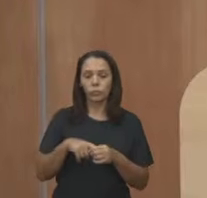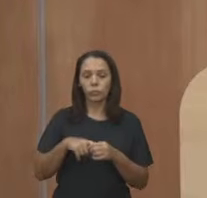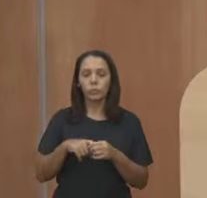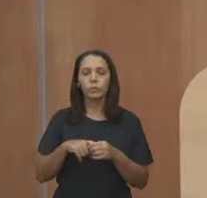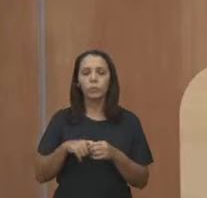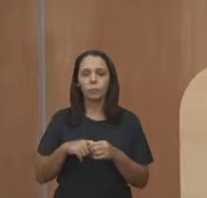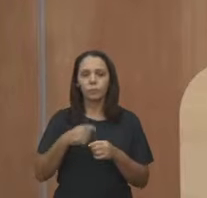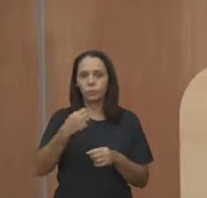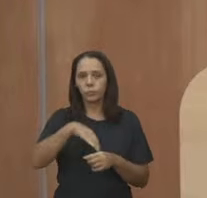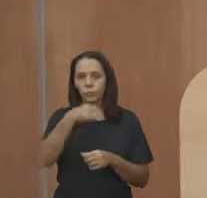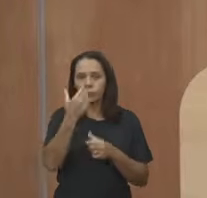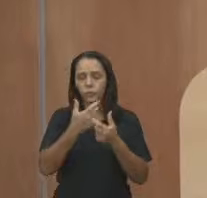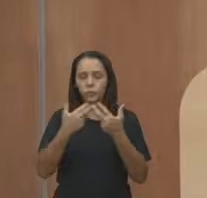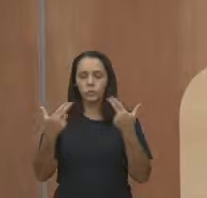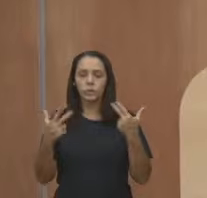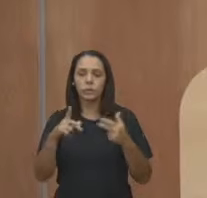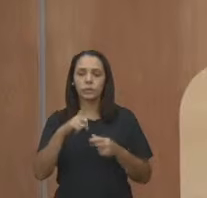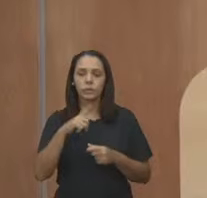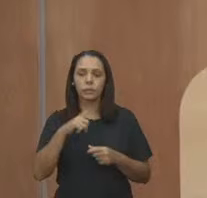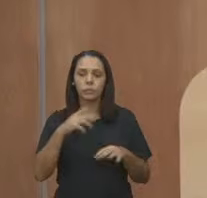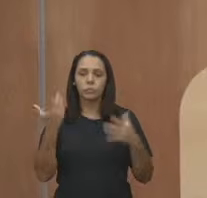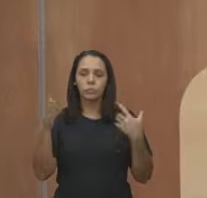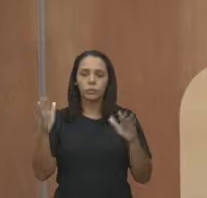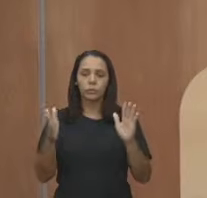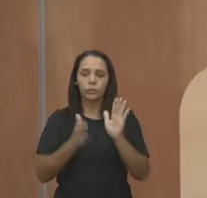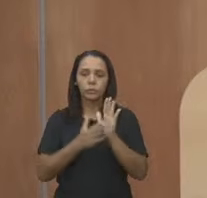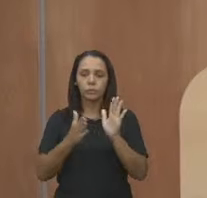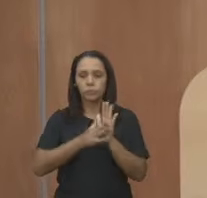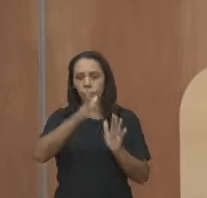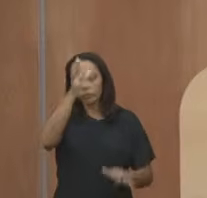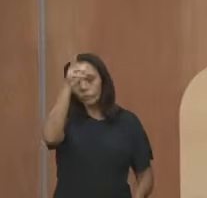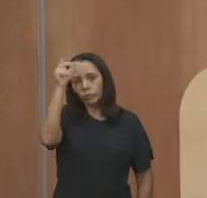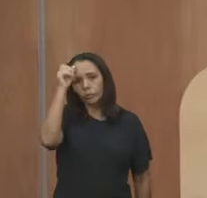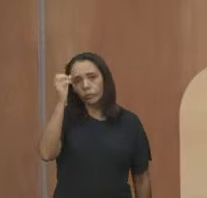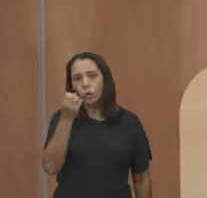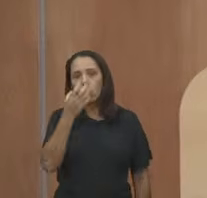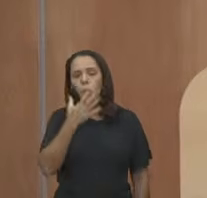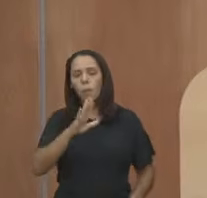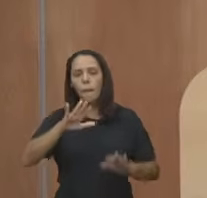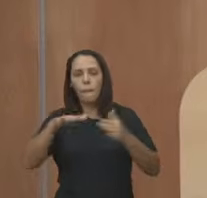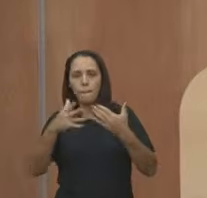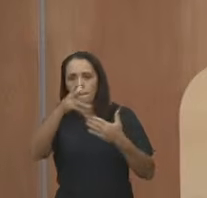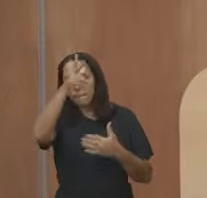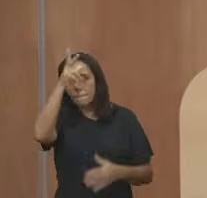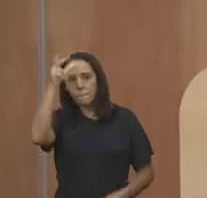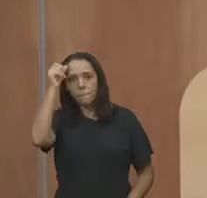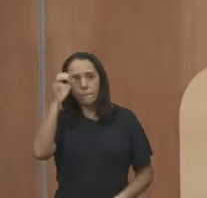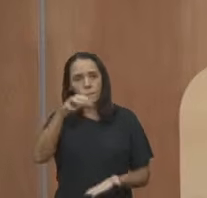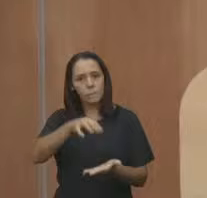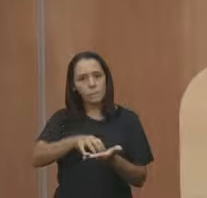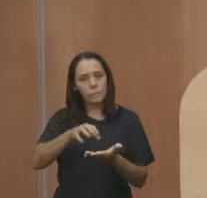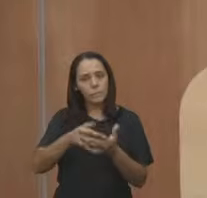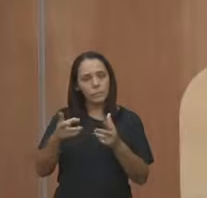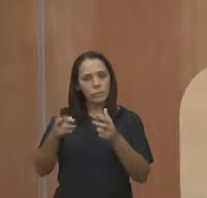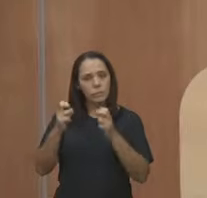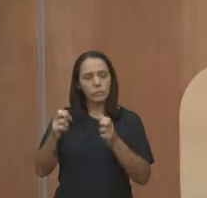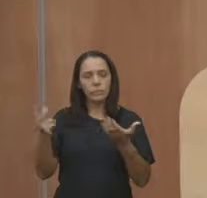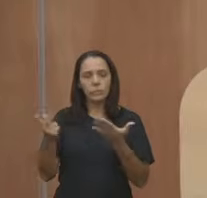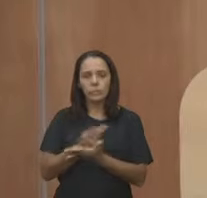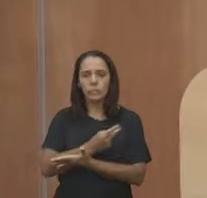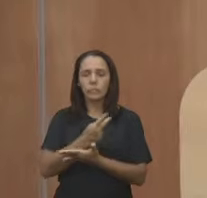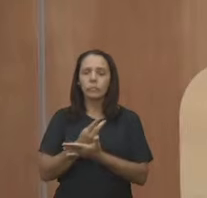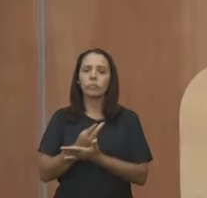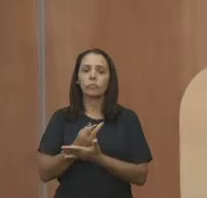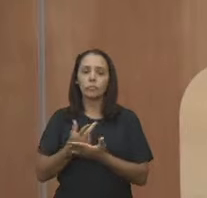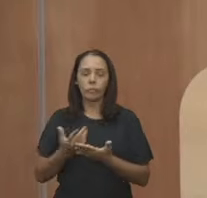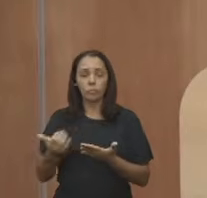Prefeitura voltando atrás. Inclusive, parabenizo o prefeito, é sempre bom quando a Prefeitura reconhece erros e volta atrás. A gente não